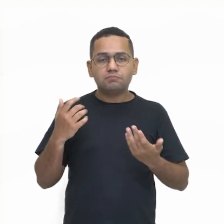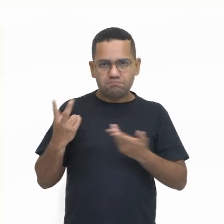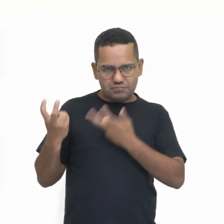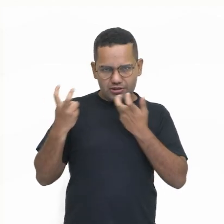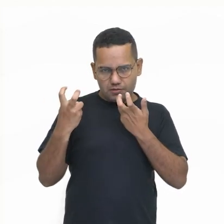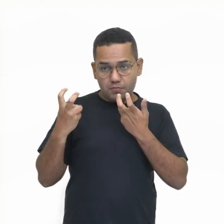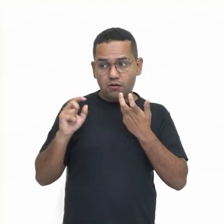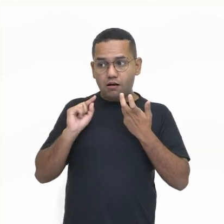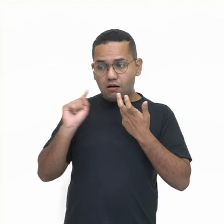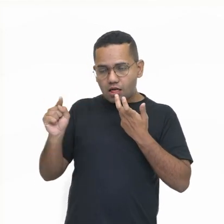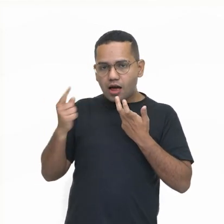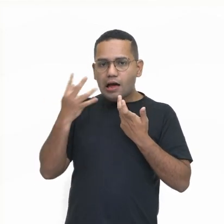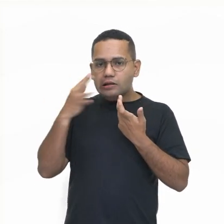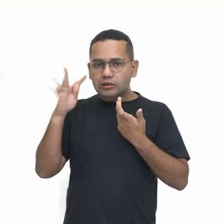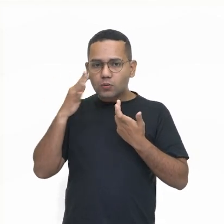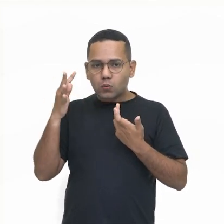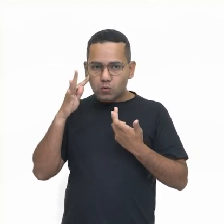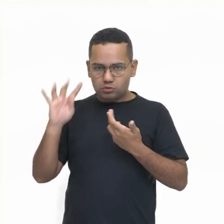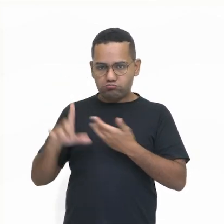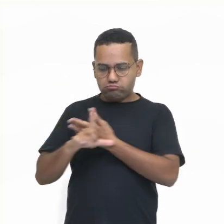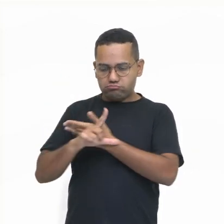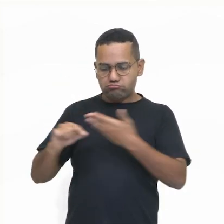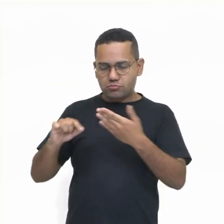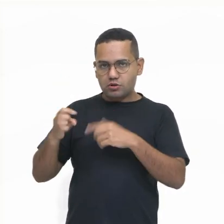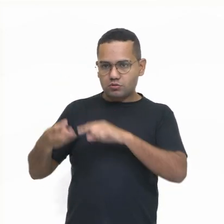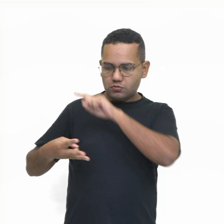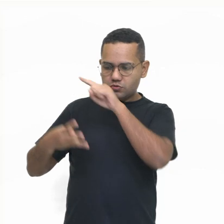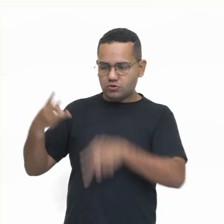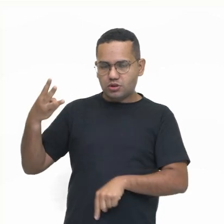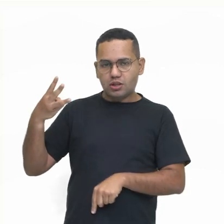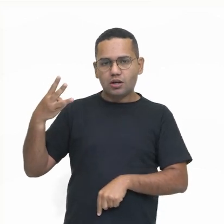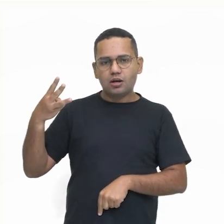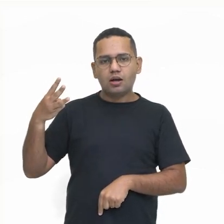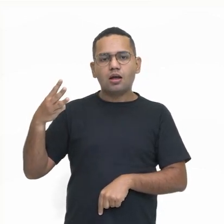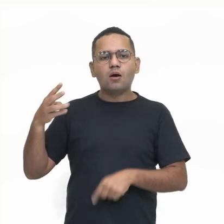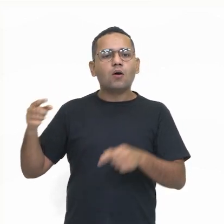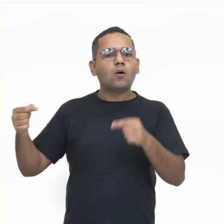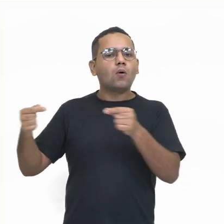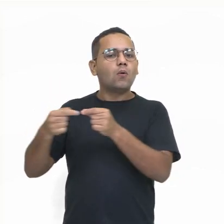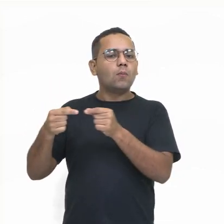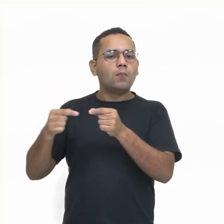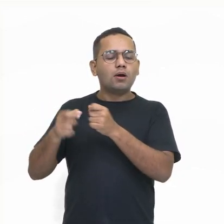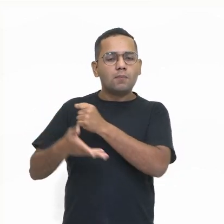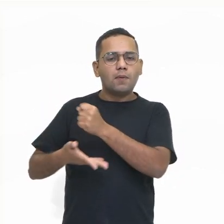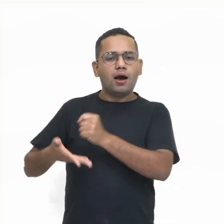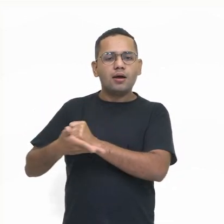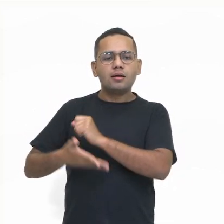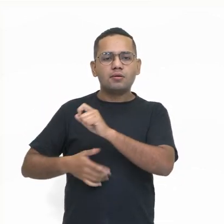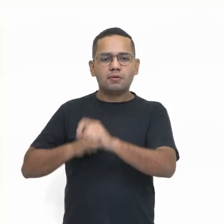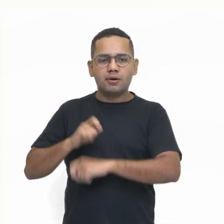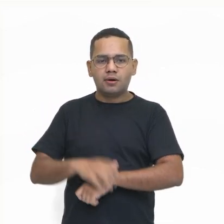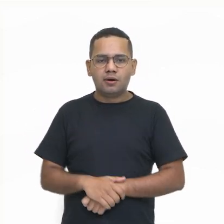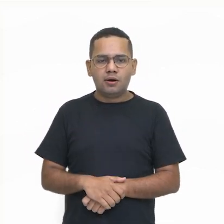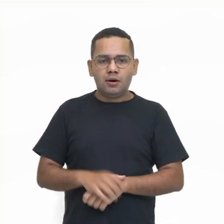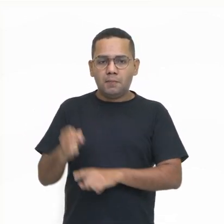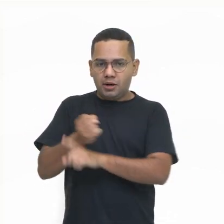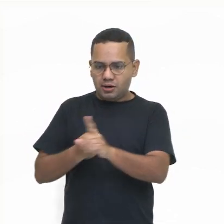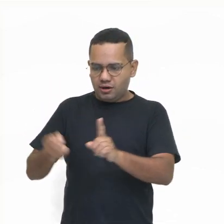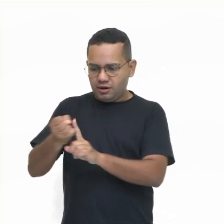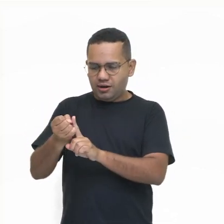que todas as três formas de poder se fundamentam e mantêm